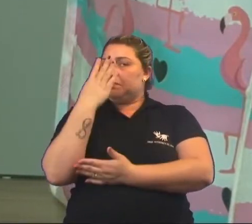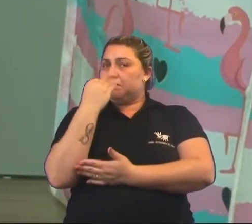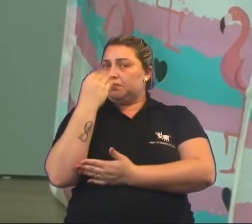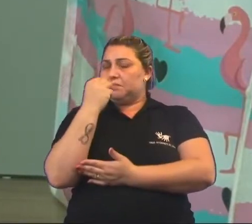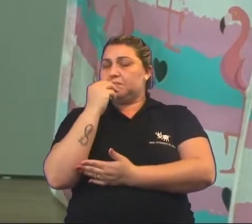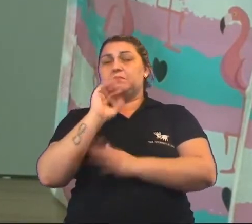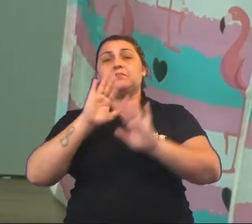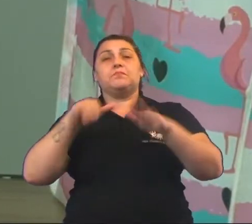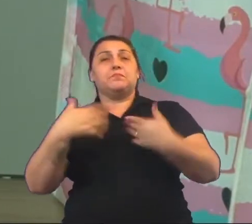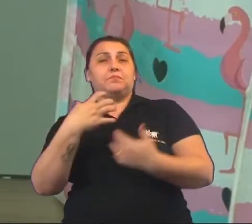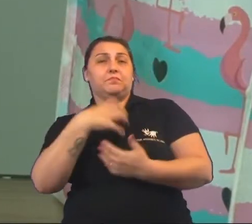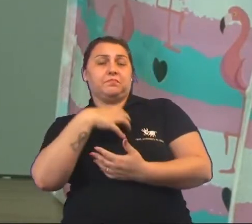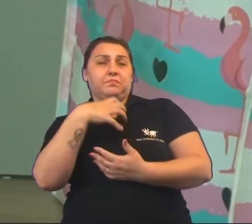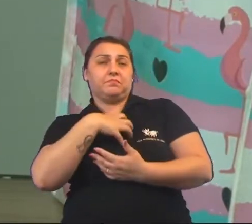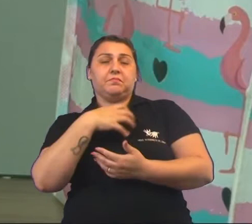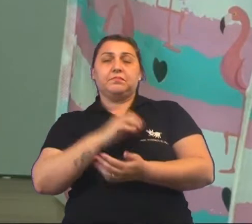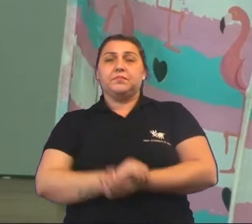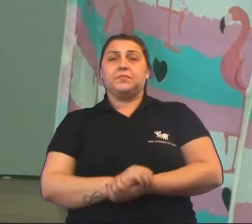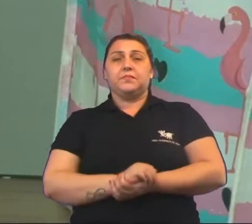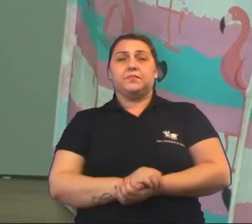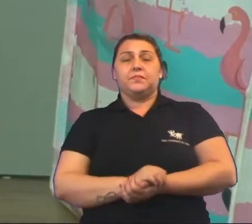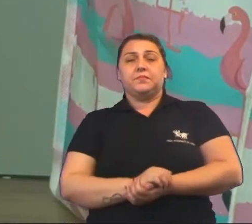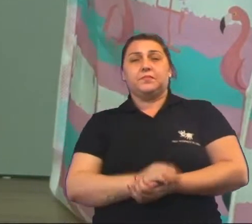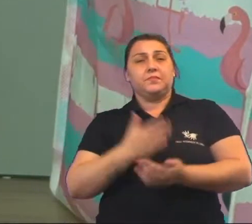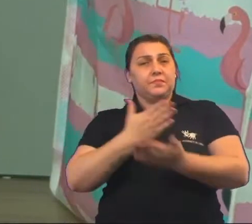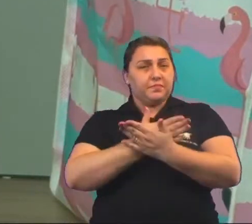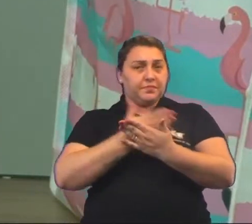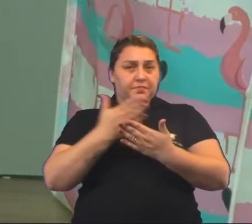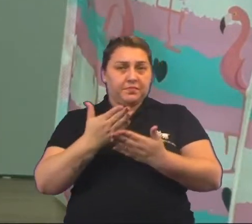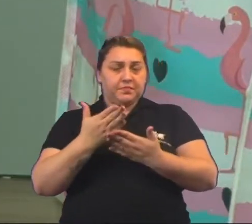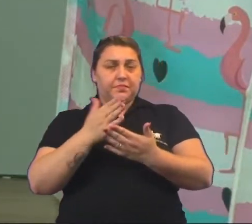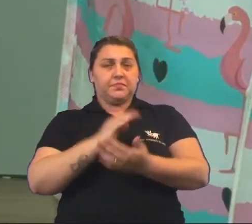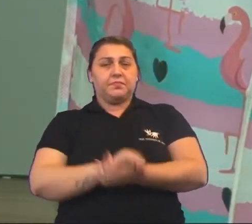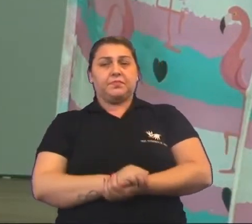Que formas são essas? Vamos começar então?